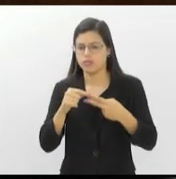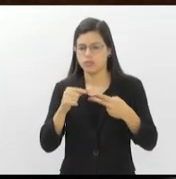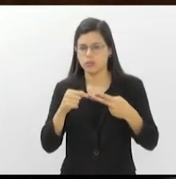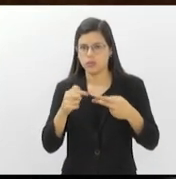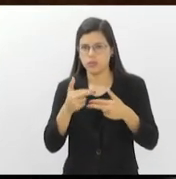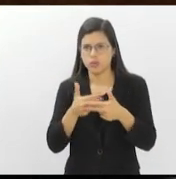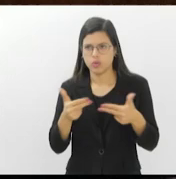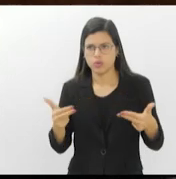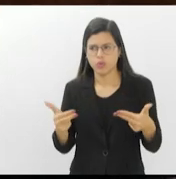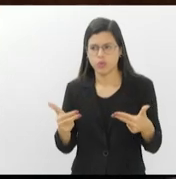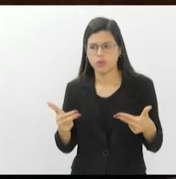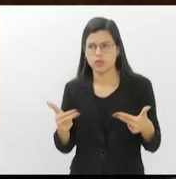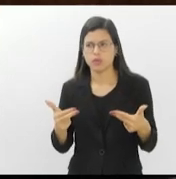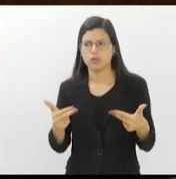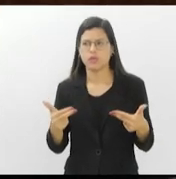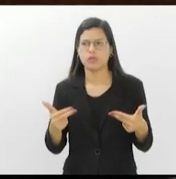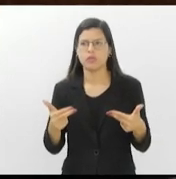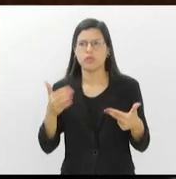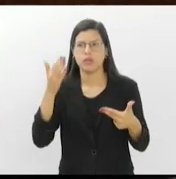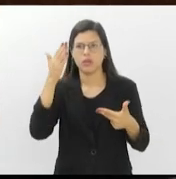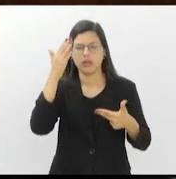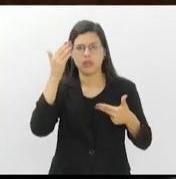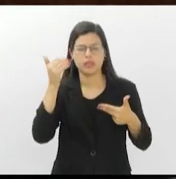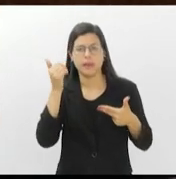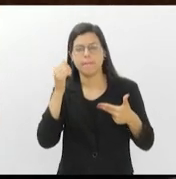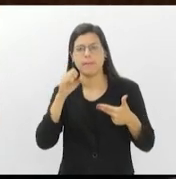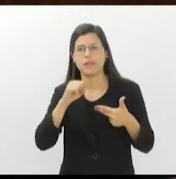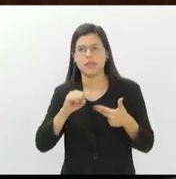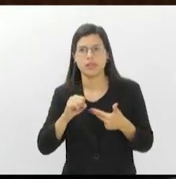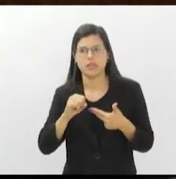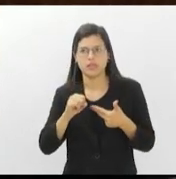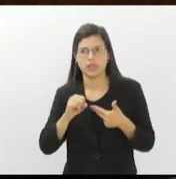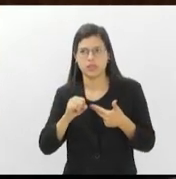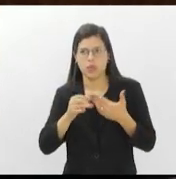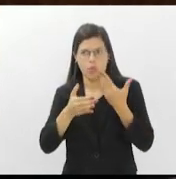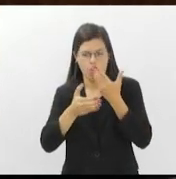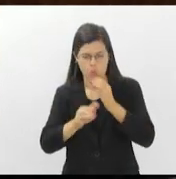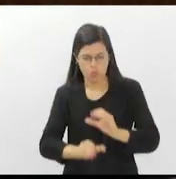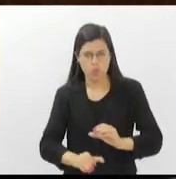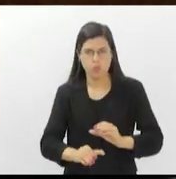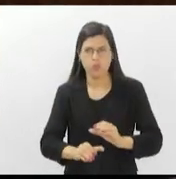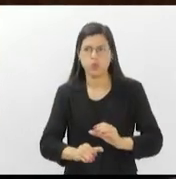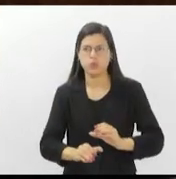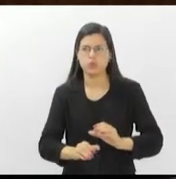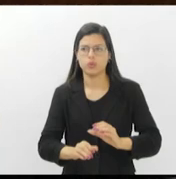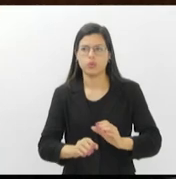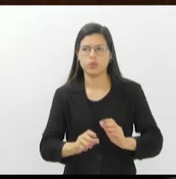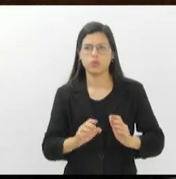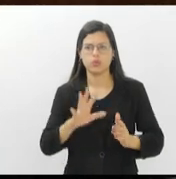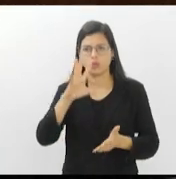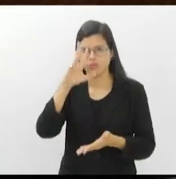primeira é saber se o concurso, conforme decidiu aqui o TJ, estaria